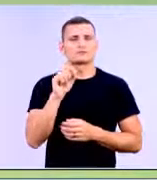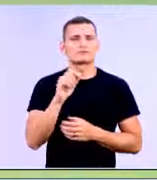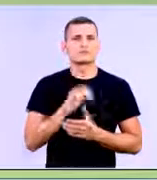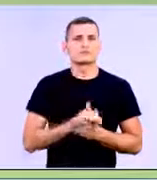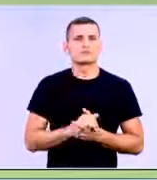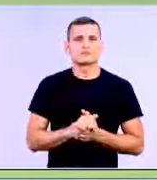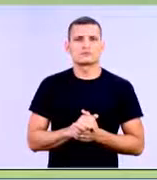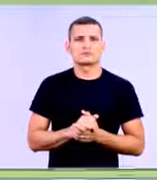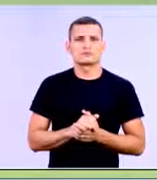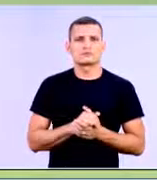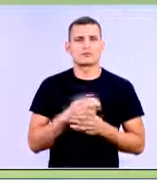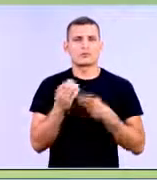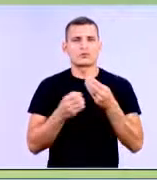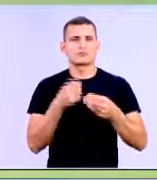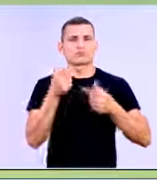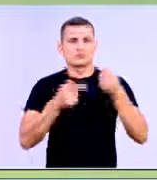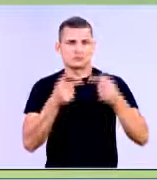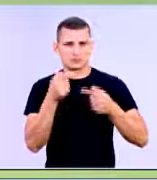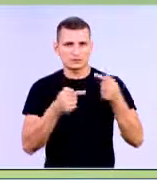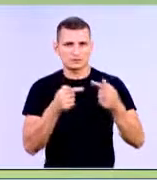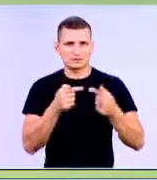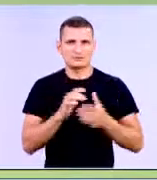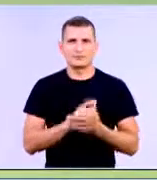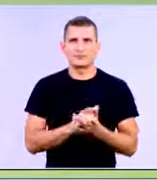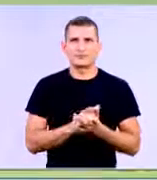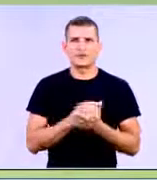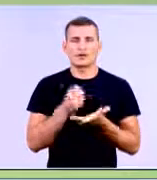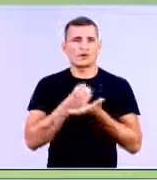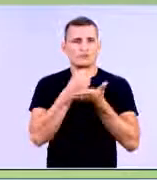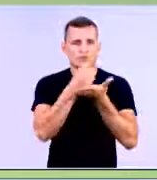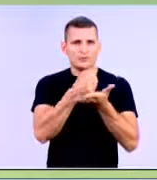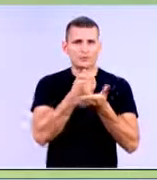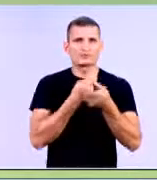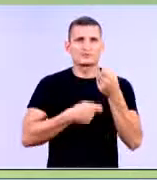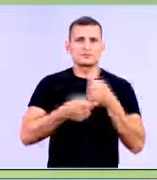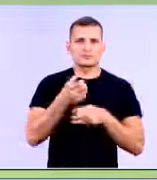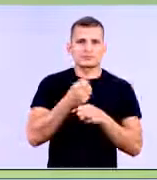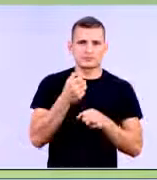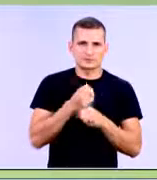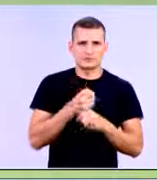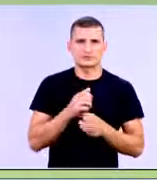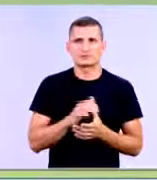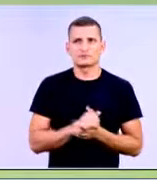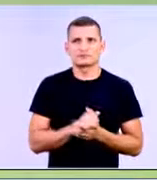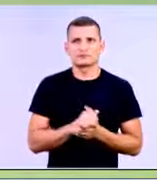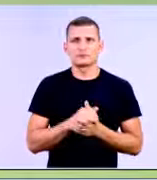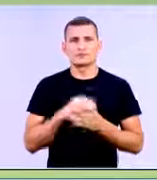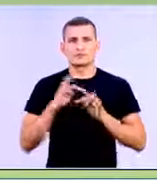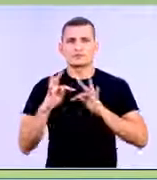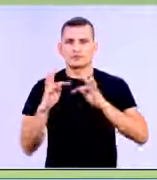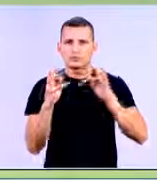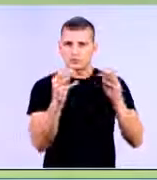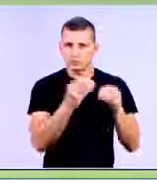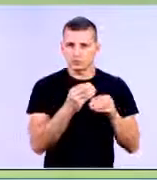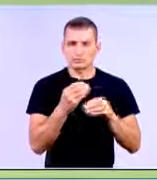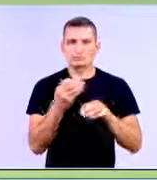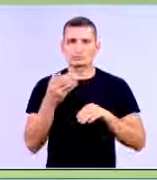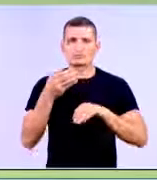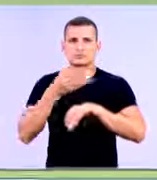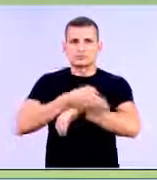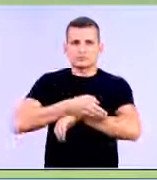na aplicação de uma política? Primeiro, o apoio da alta administração, o envolvimento de todos os recursos